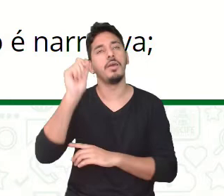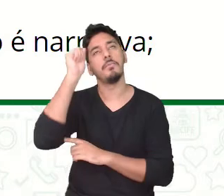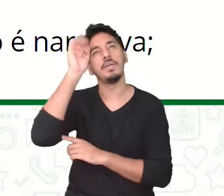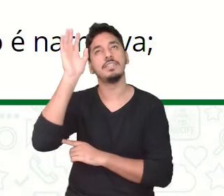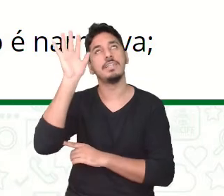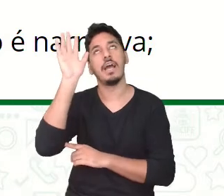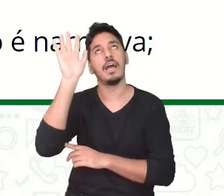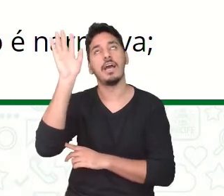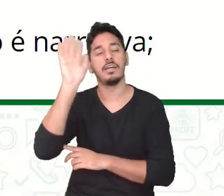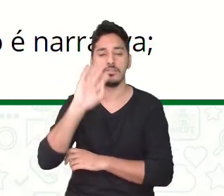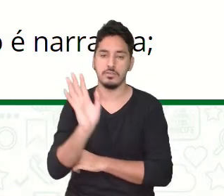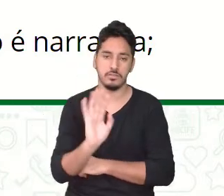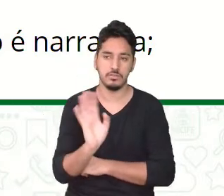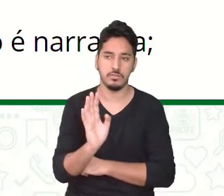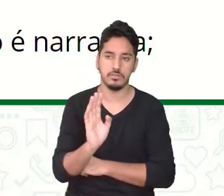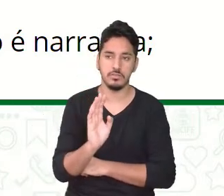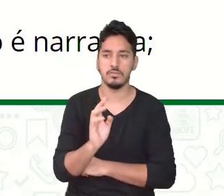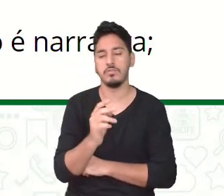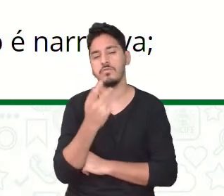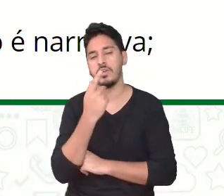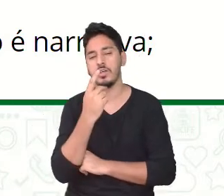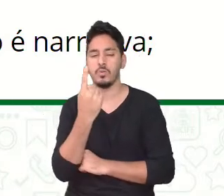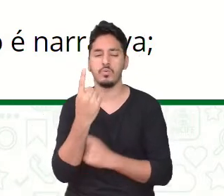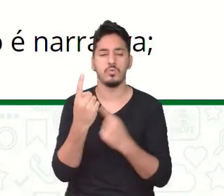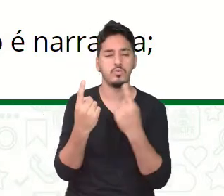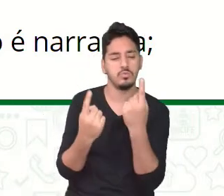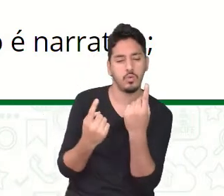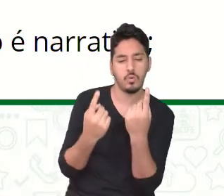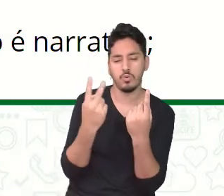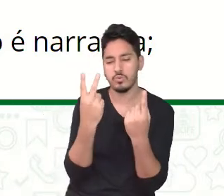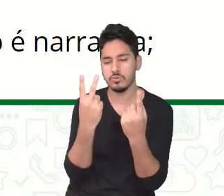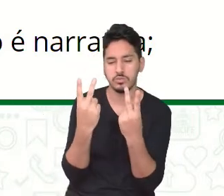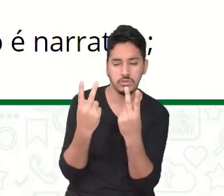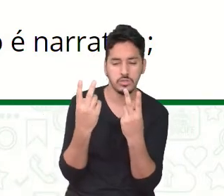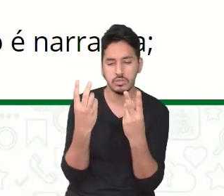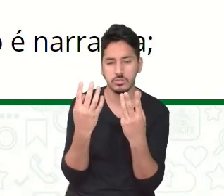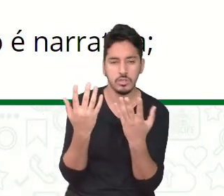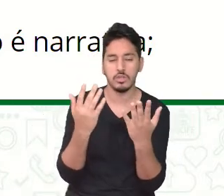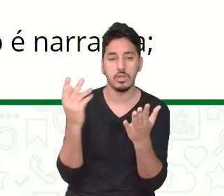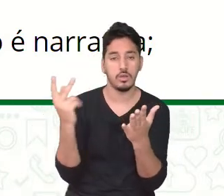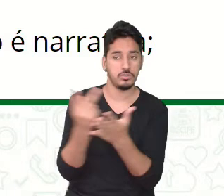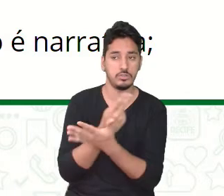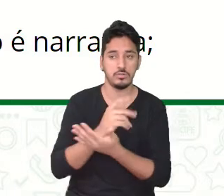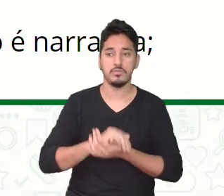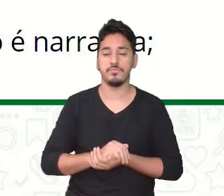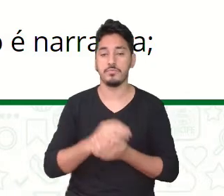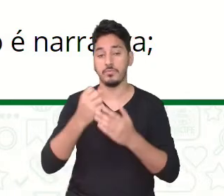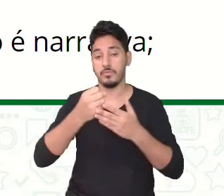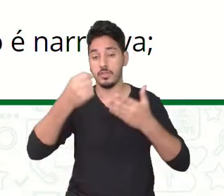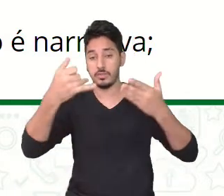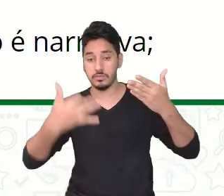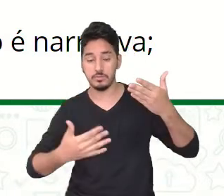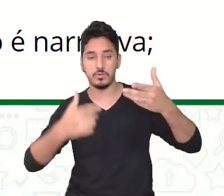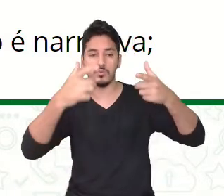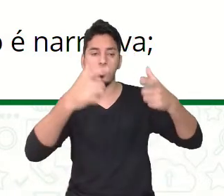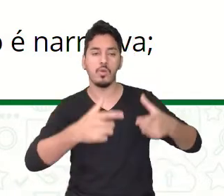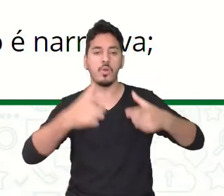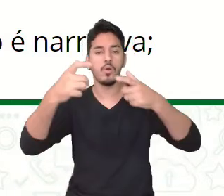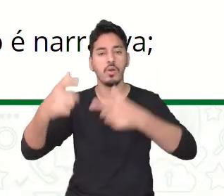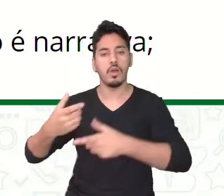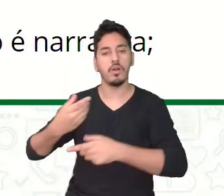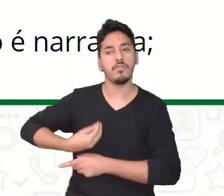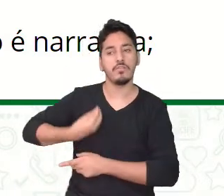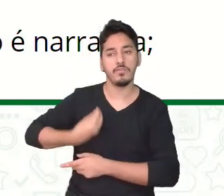imaginária. Conta-se um ou mais episódios significativos, Descrevem-se os lugares e as situações